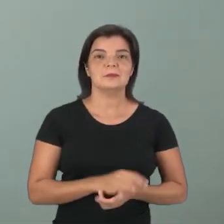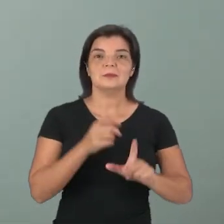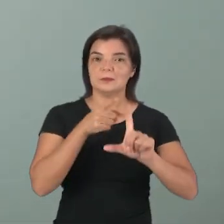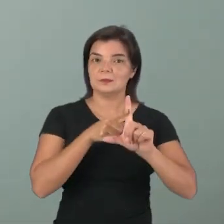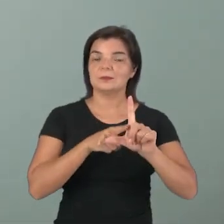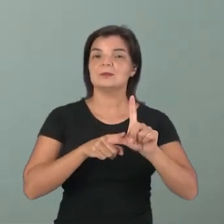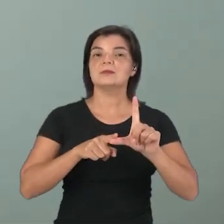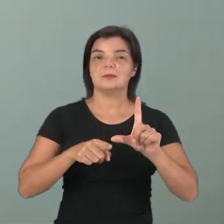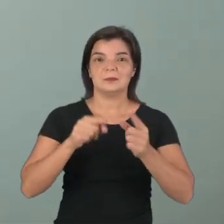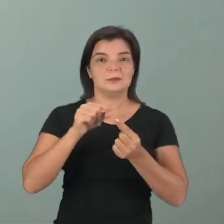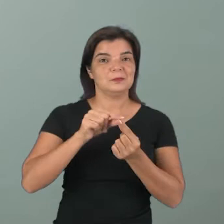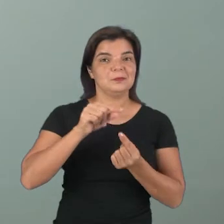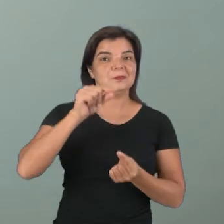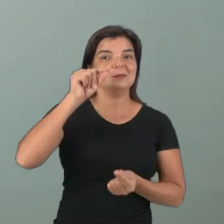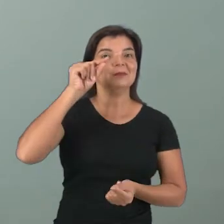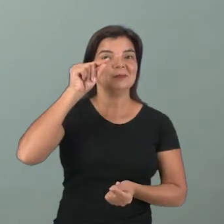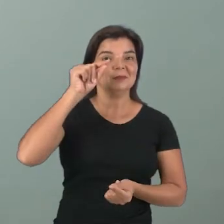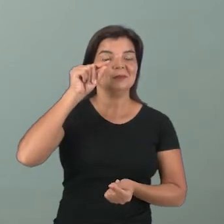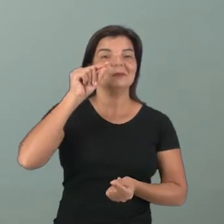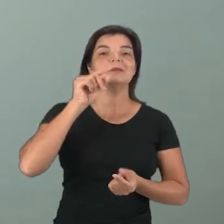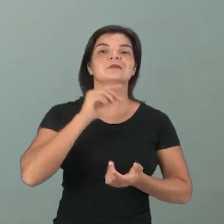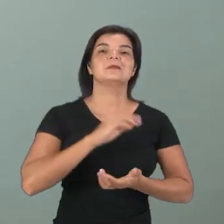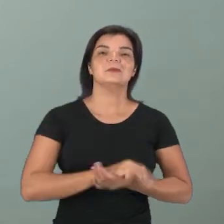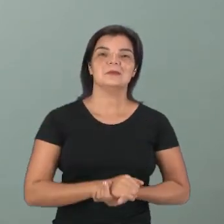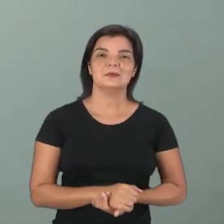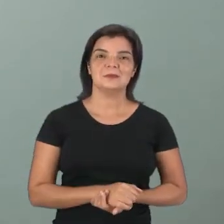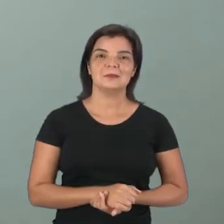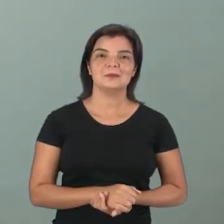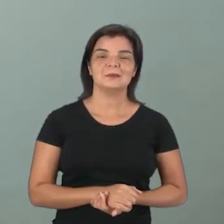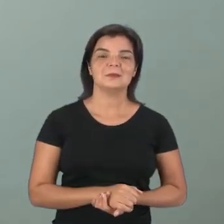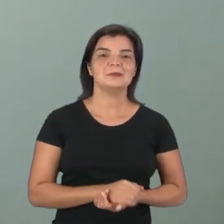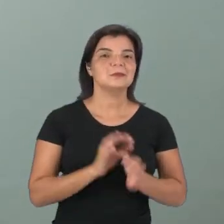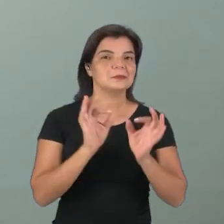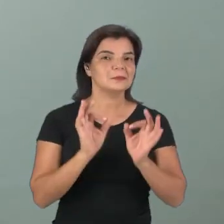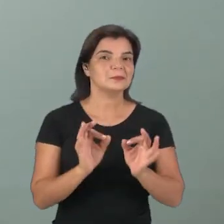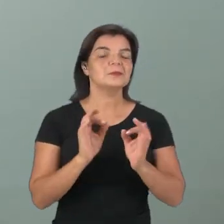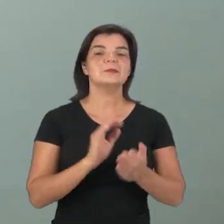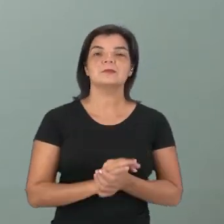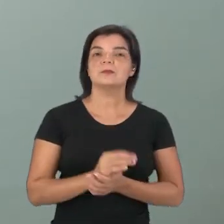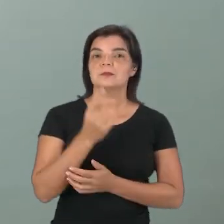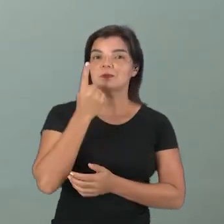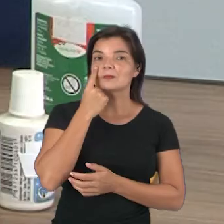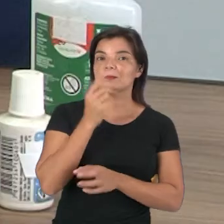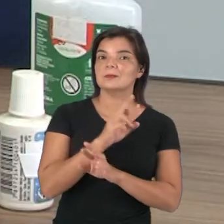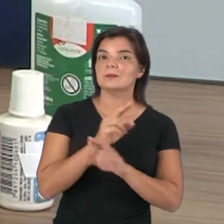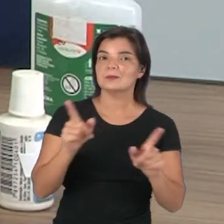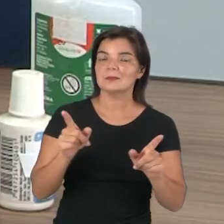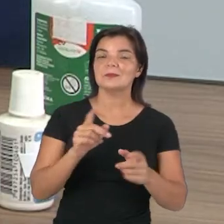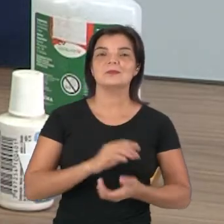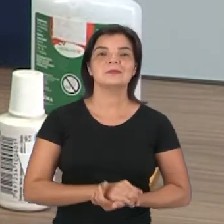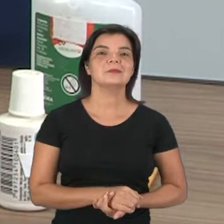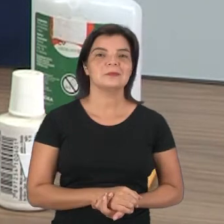A régua é mais comprida, certo? Olha a diferença.